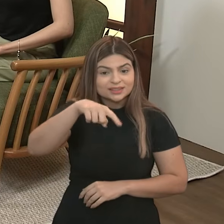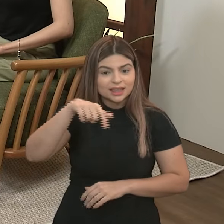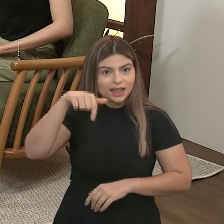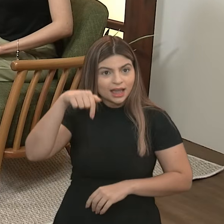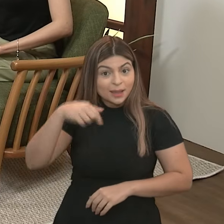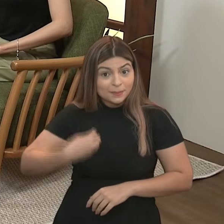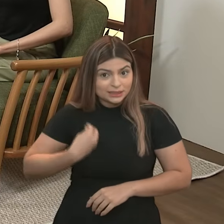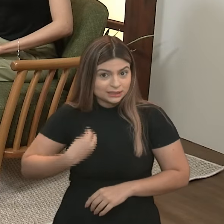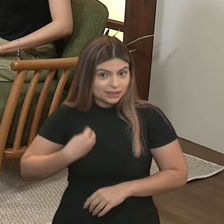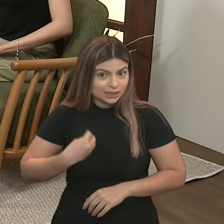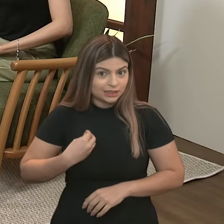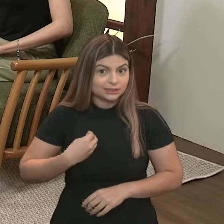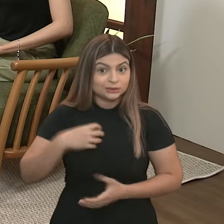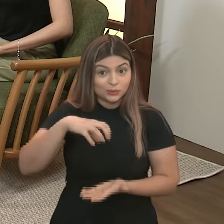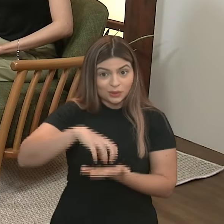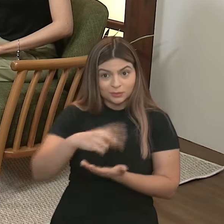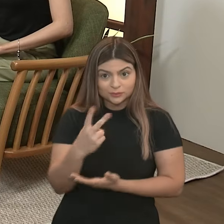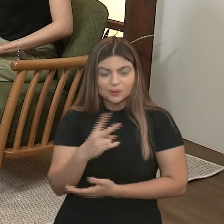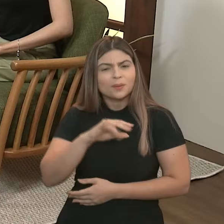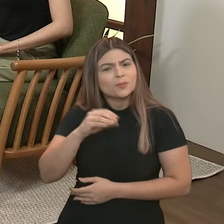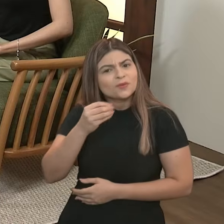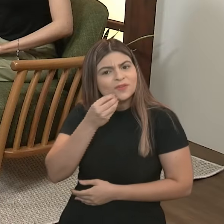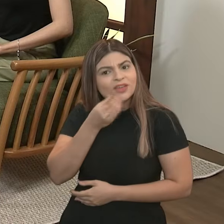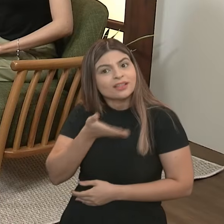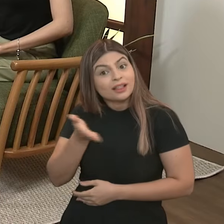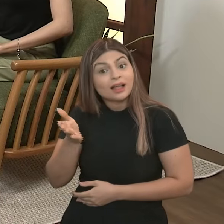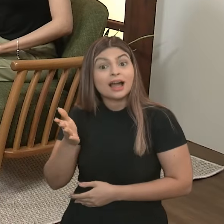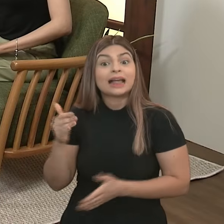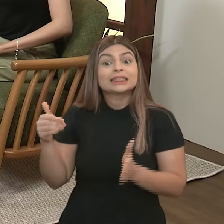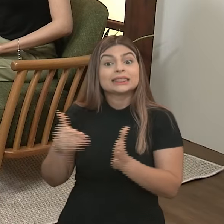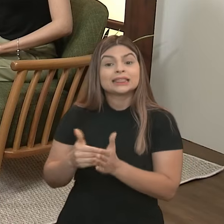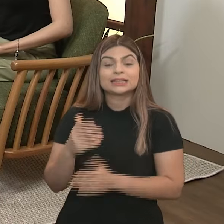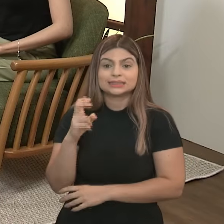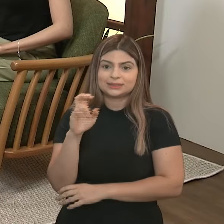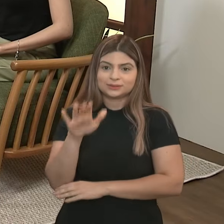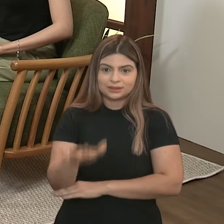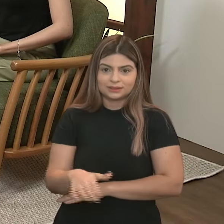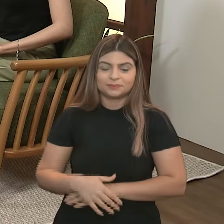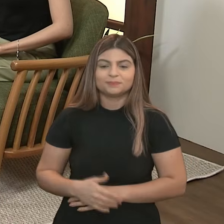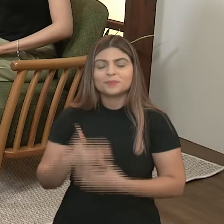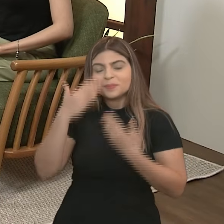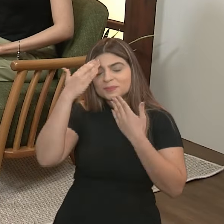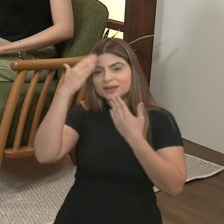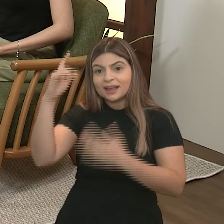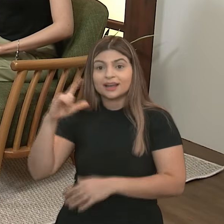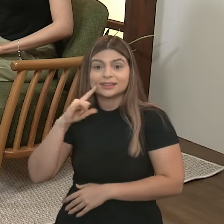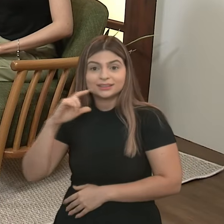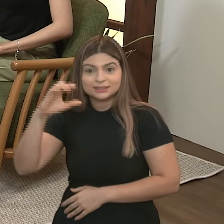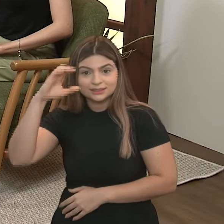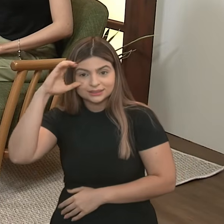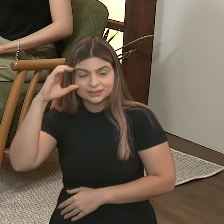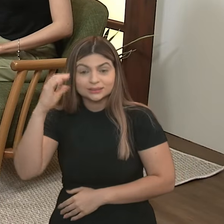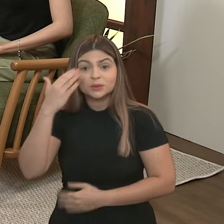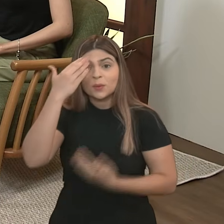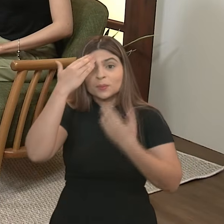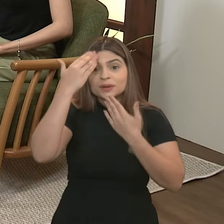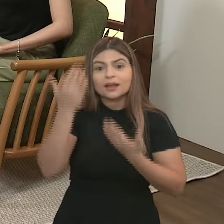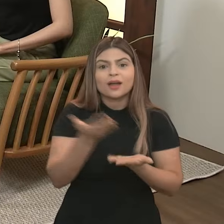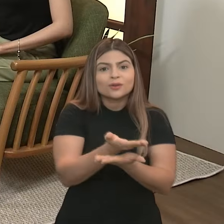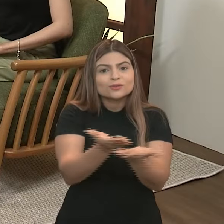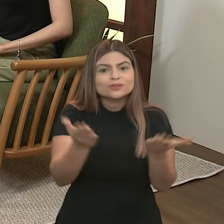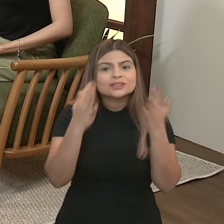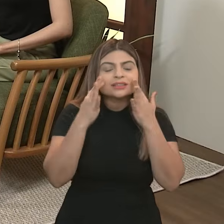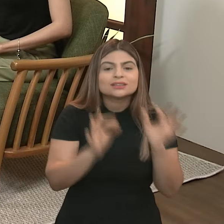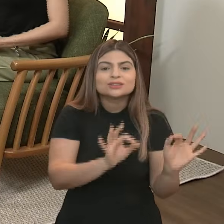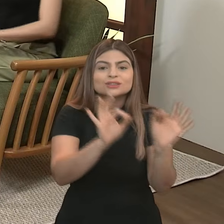por perto ainda é possível aproveitar até às 5 da tarde. Letícia, muito obrigado pelas informações. Obrigado você também que está aí com a gente